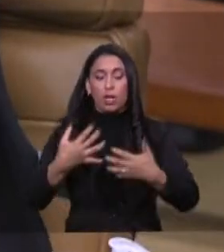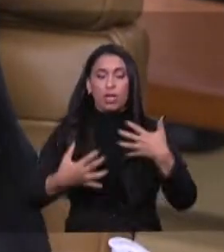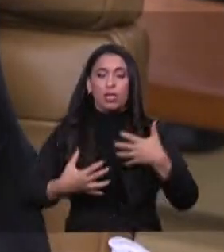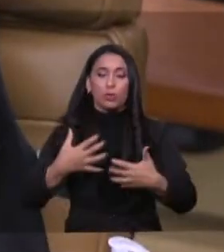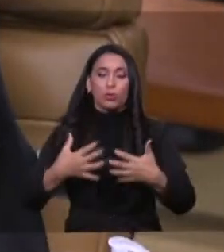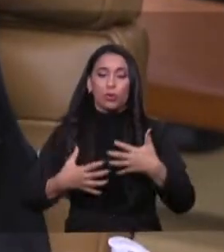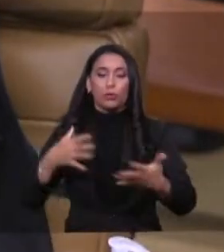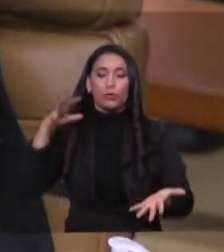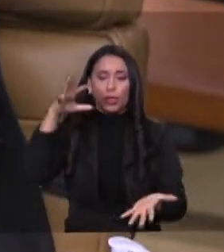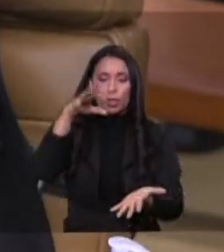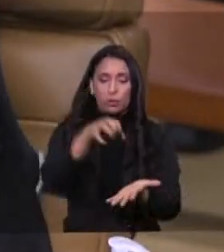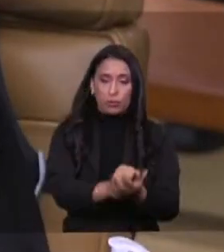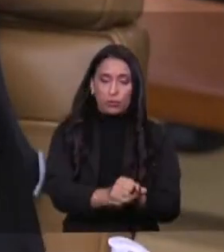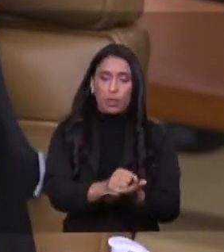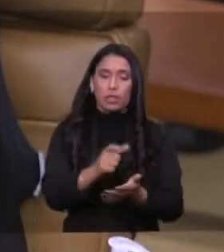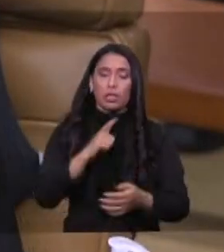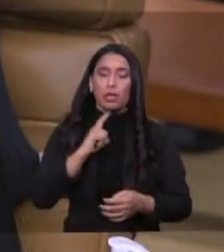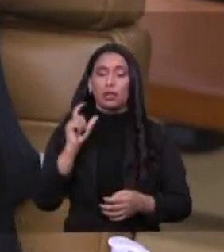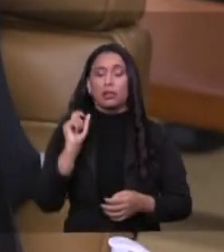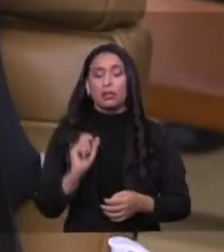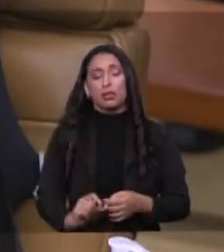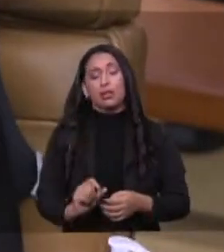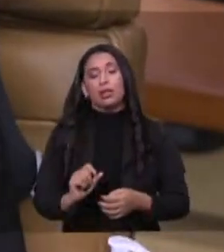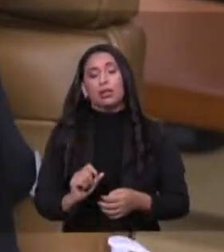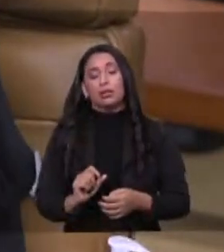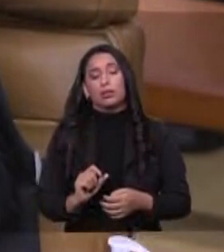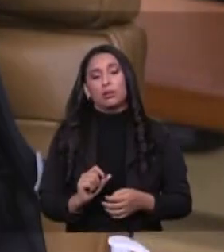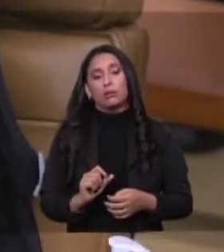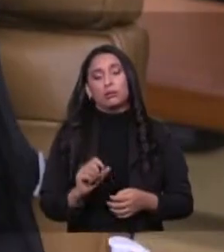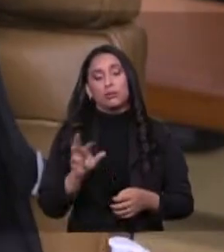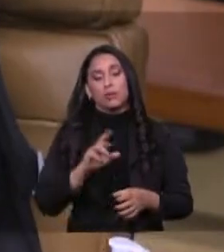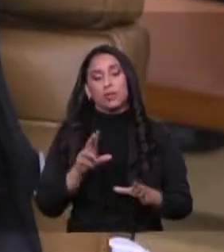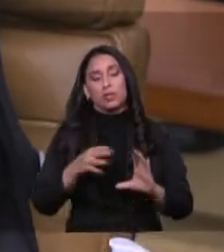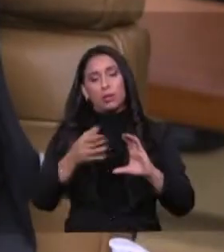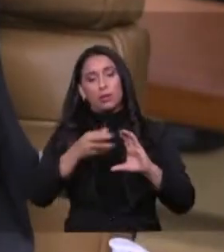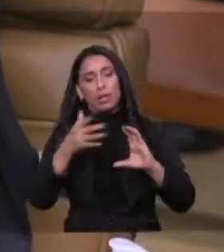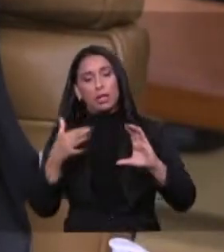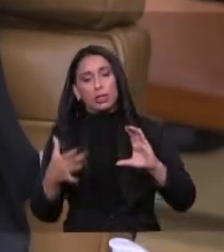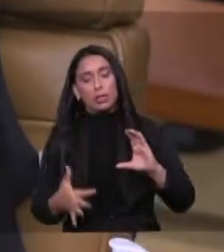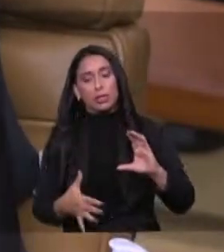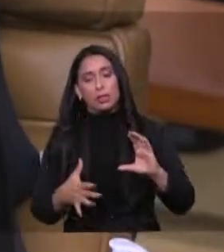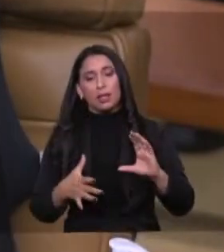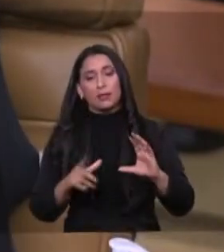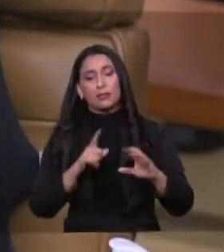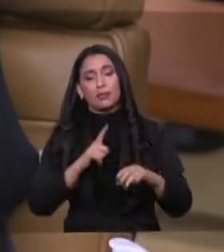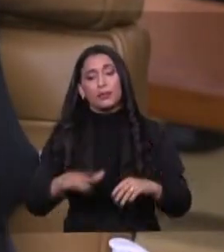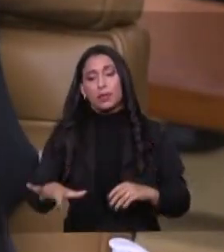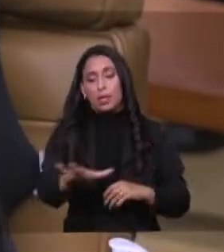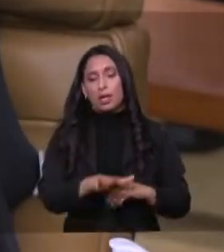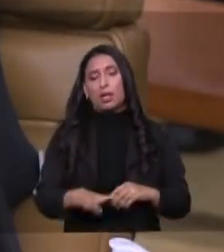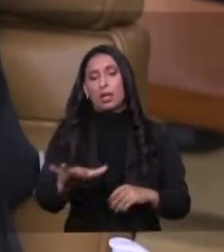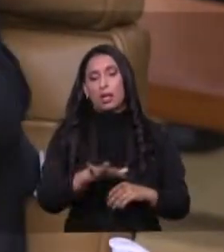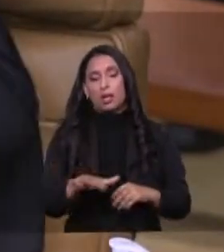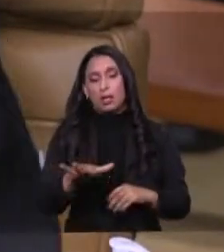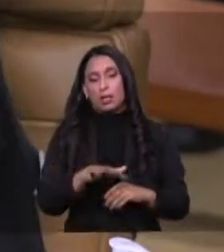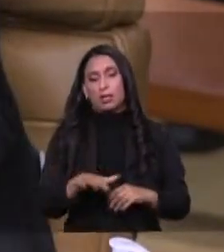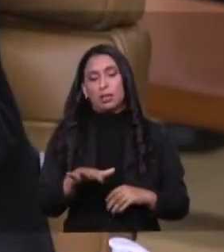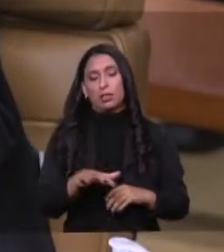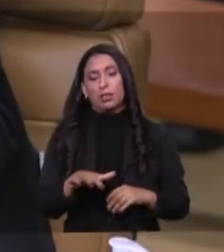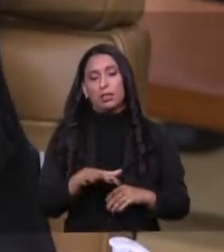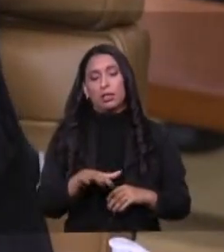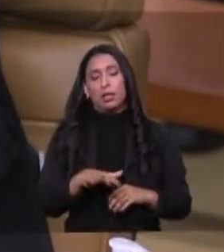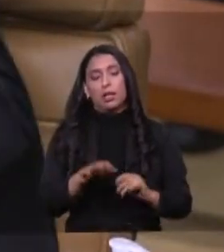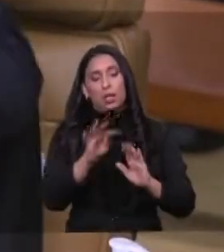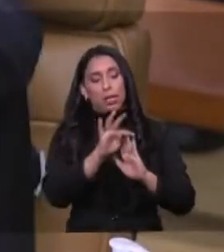renitente, como também em se descaracterizando a área à luz